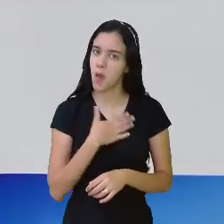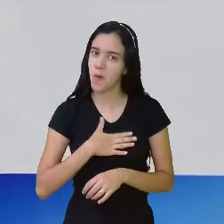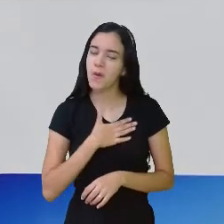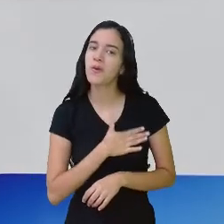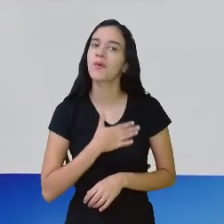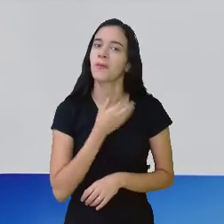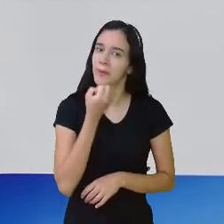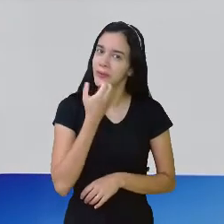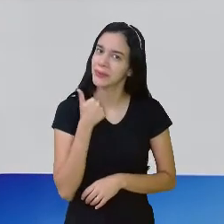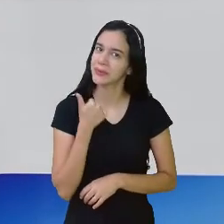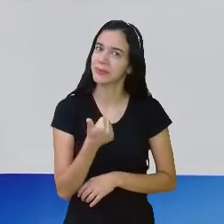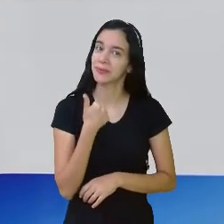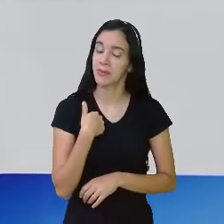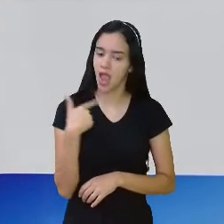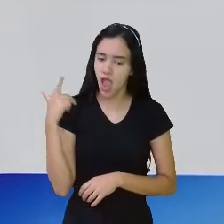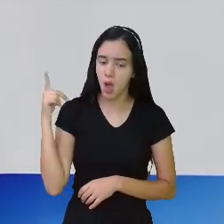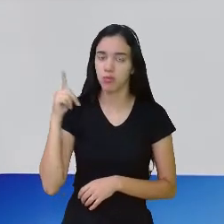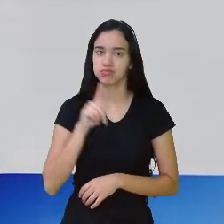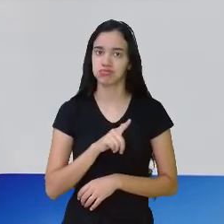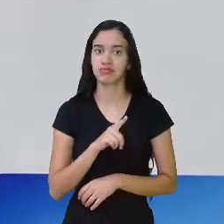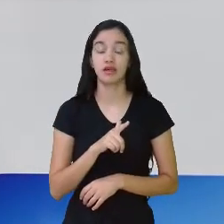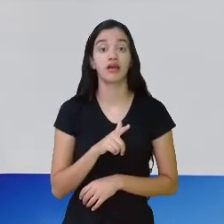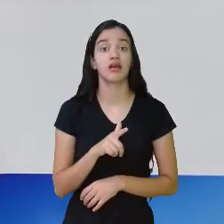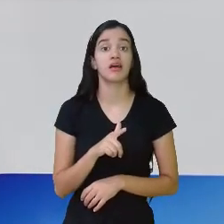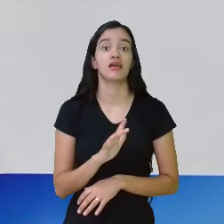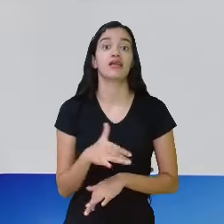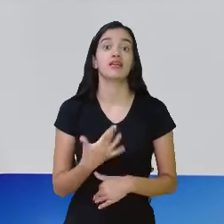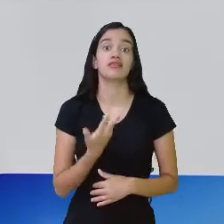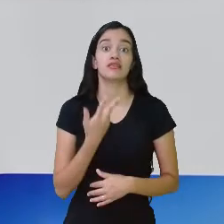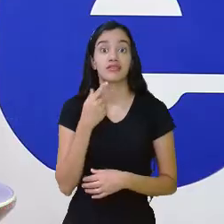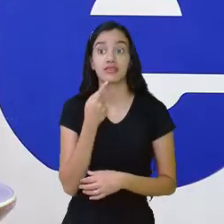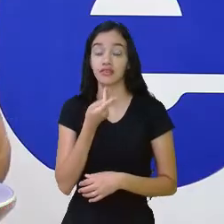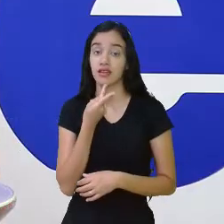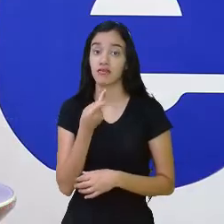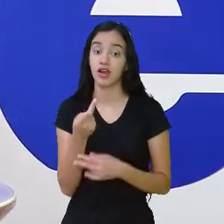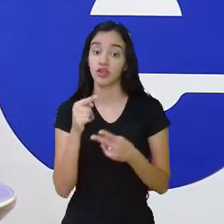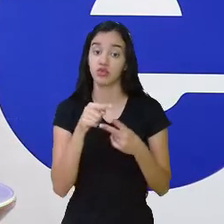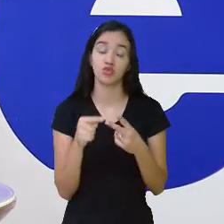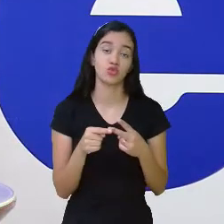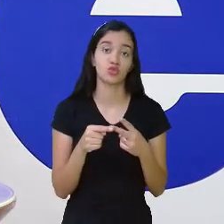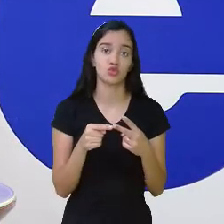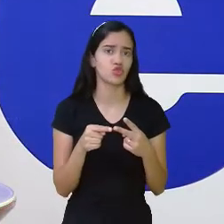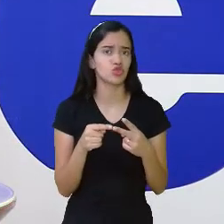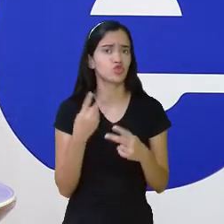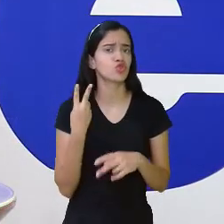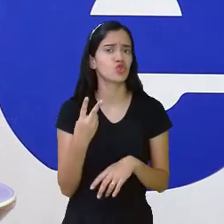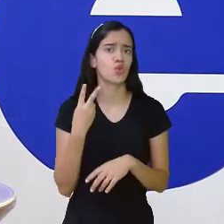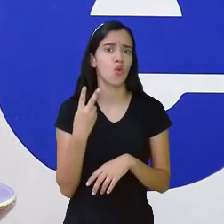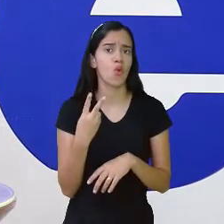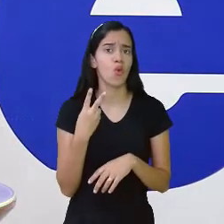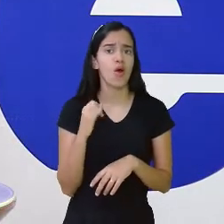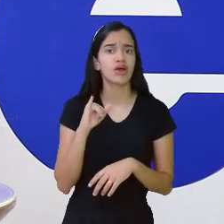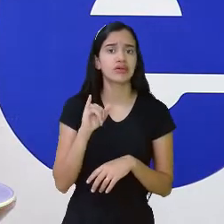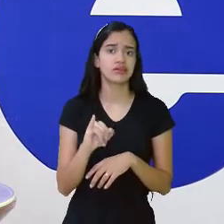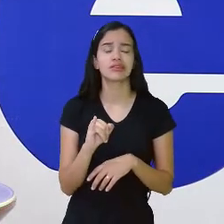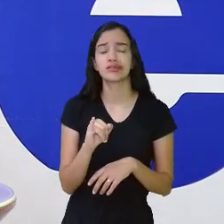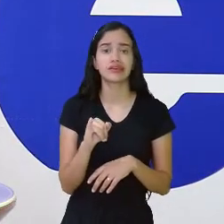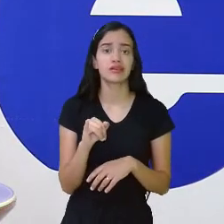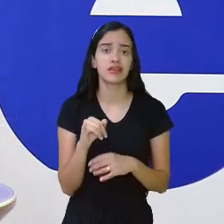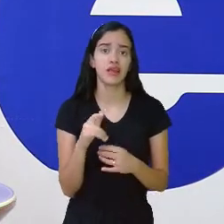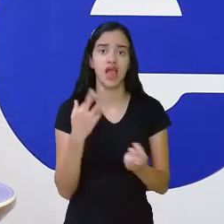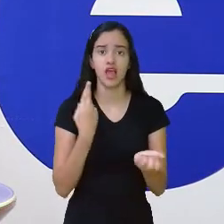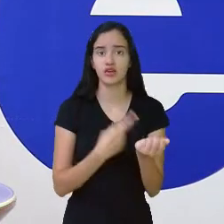Ana. Eu vou conseguir. Olha só. Ela tá botando dois aqui. Eu não sei o que é que ela tá. O dois, não sei se se são